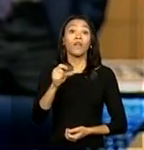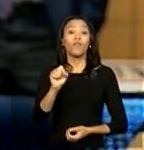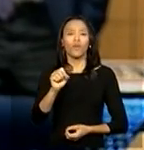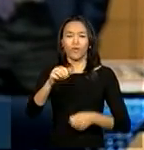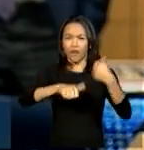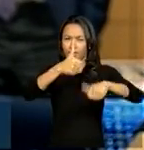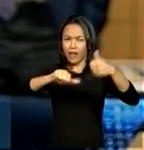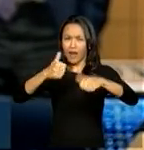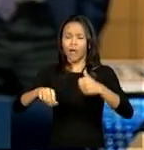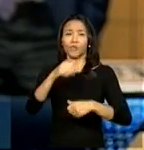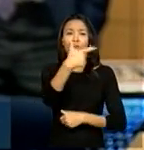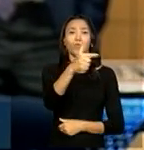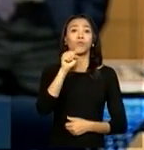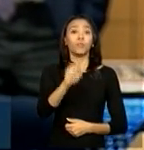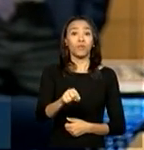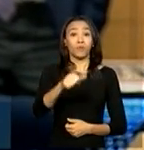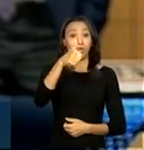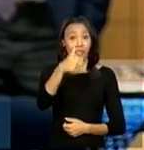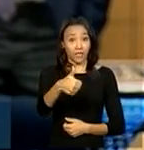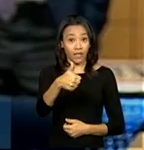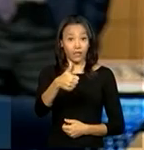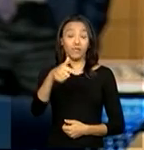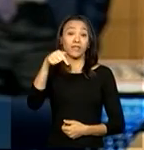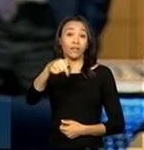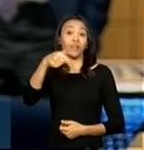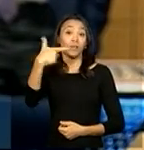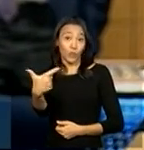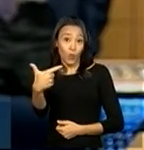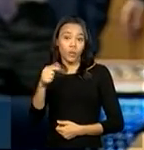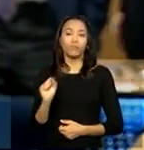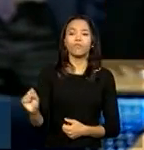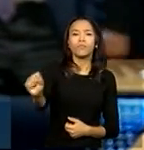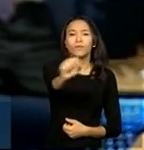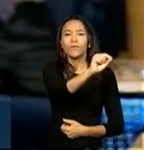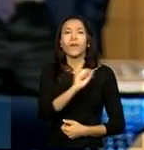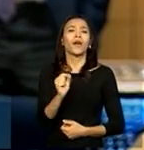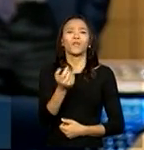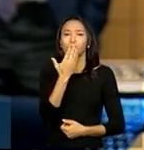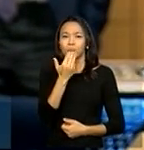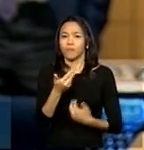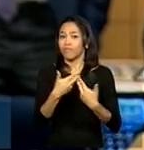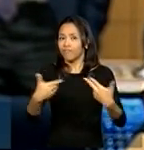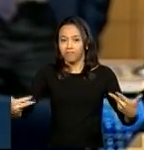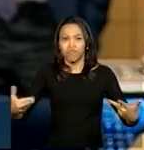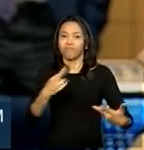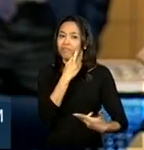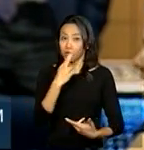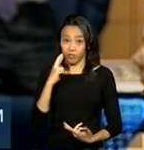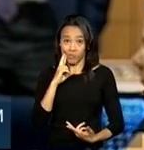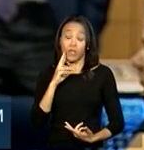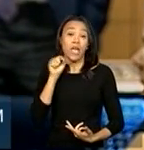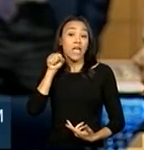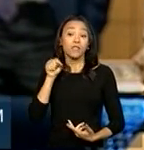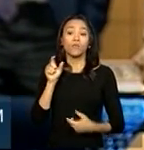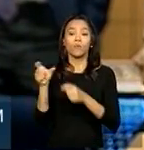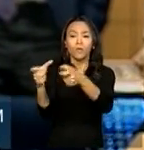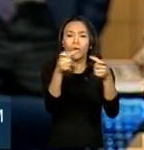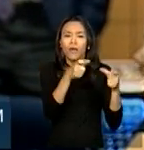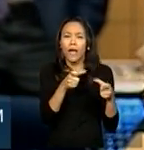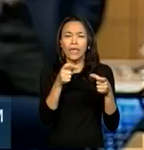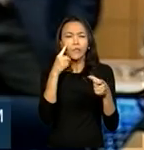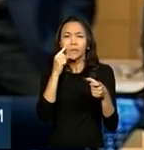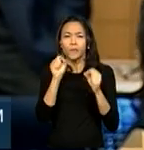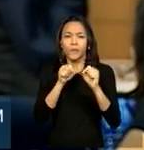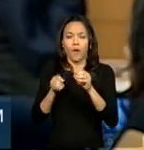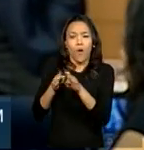avaliados 2172 estabelecimentos de alimentação numa primeira fase do projeto esses locais receberam uma